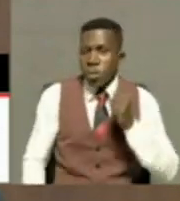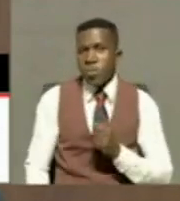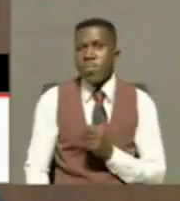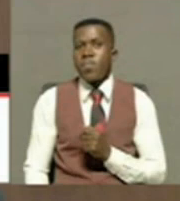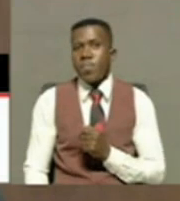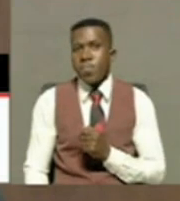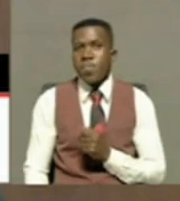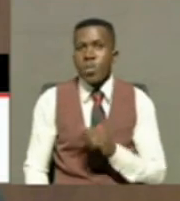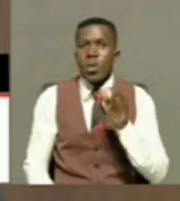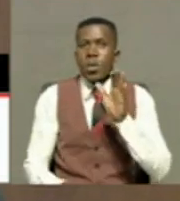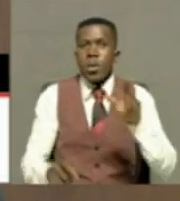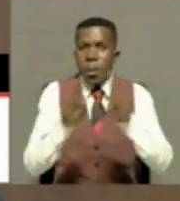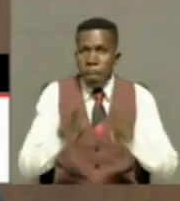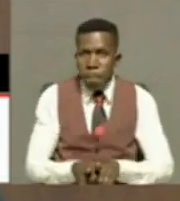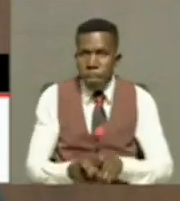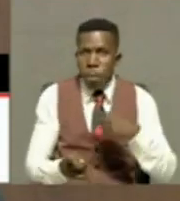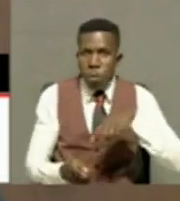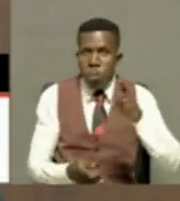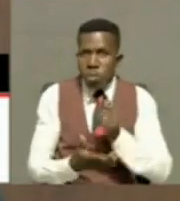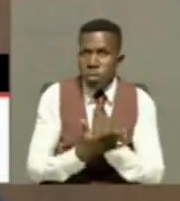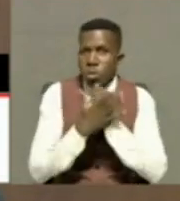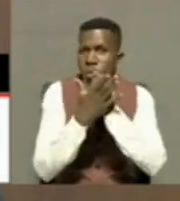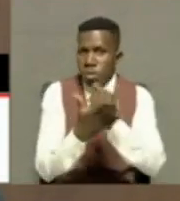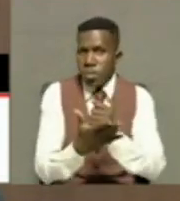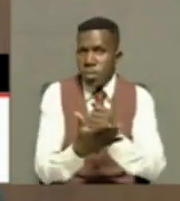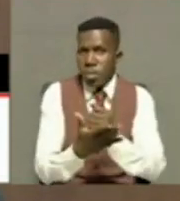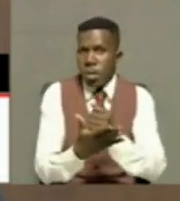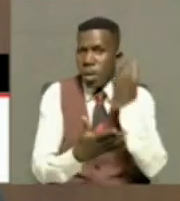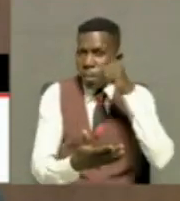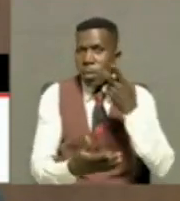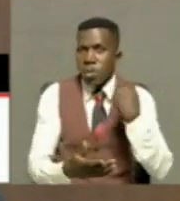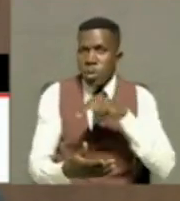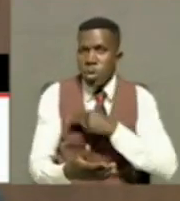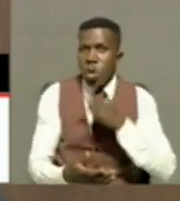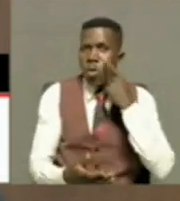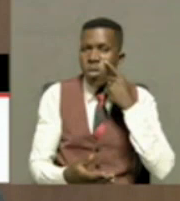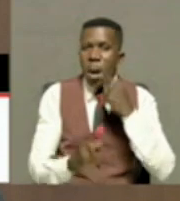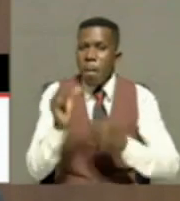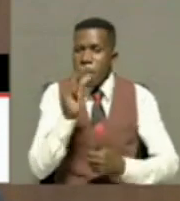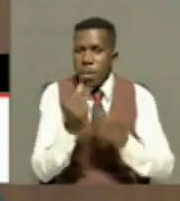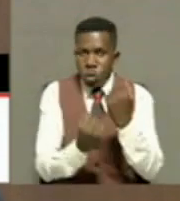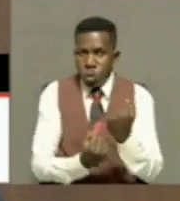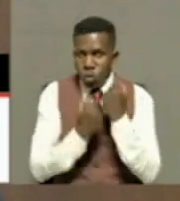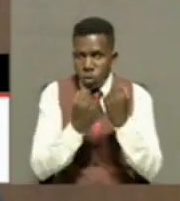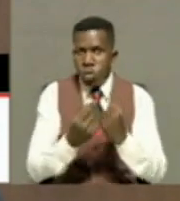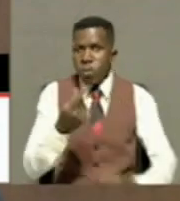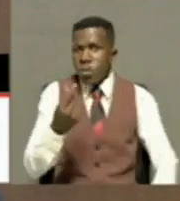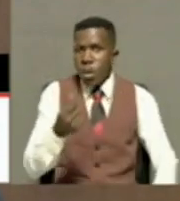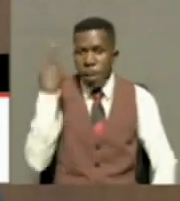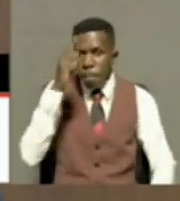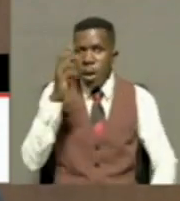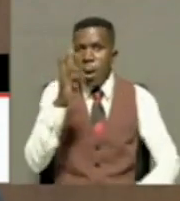Isto vai permitir garantir menos esforços financeiros para as empresas que produzam